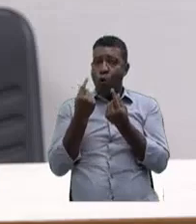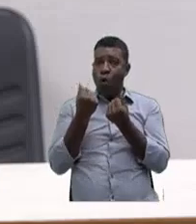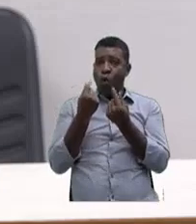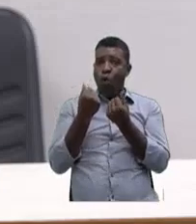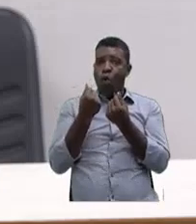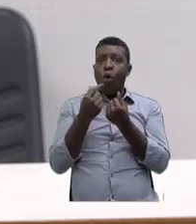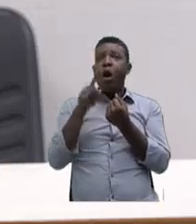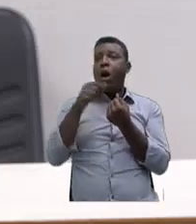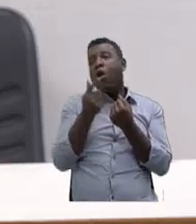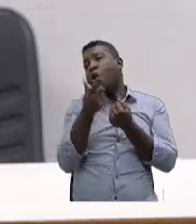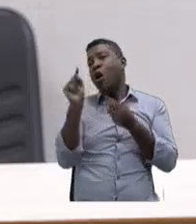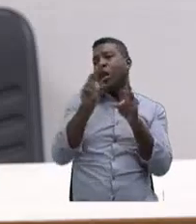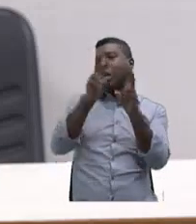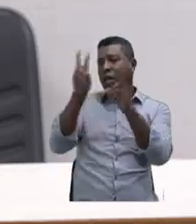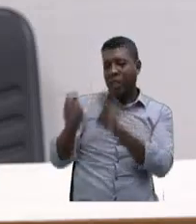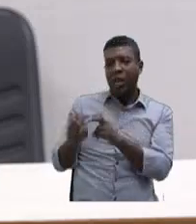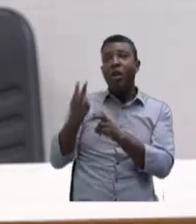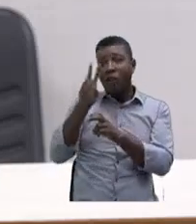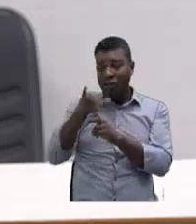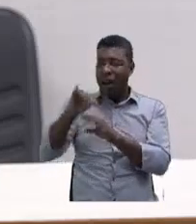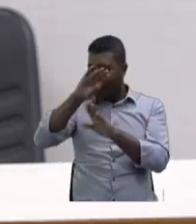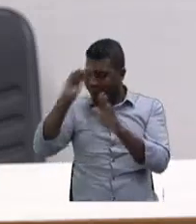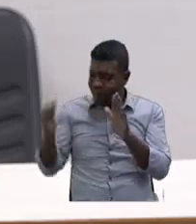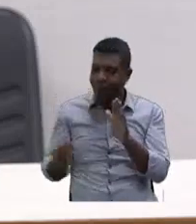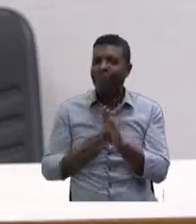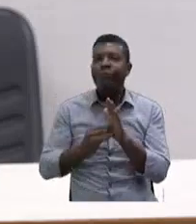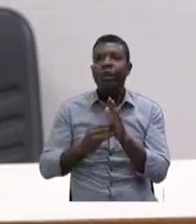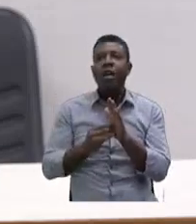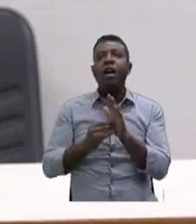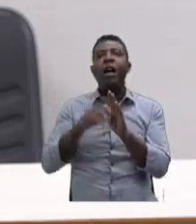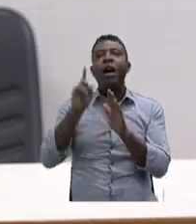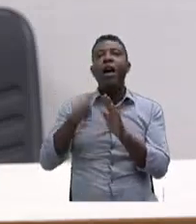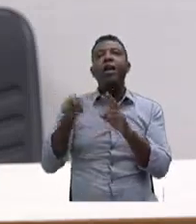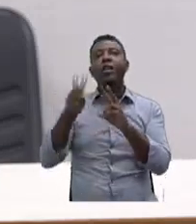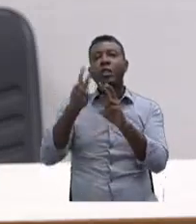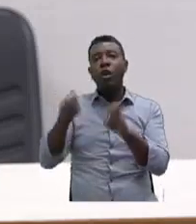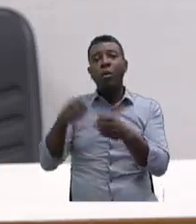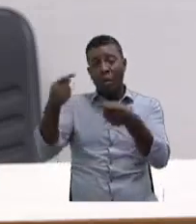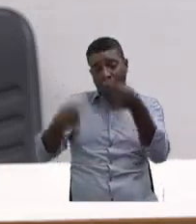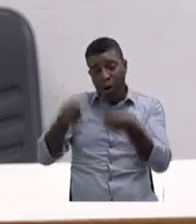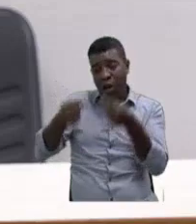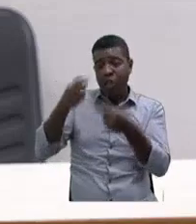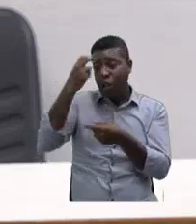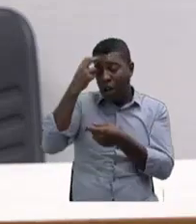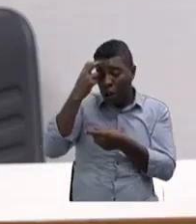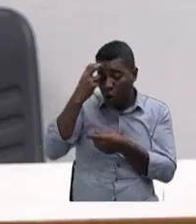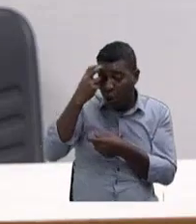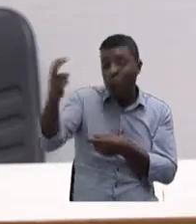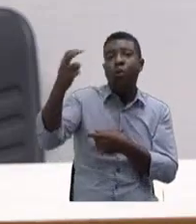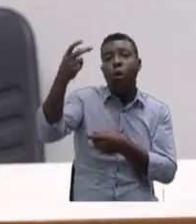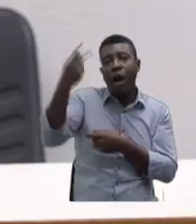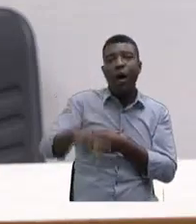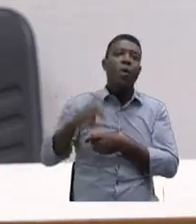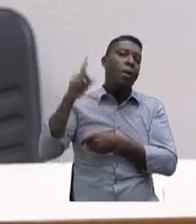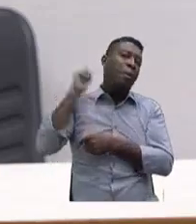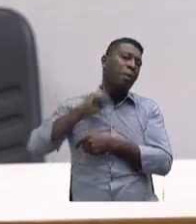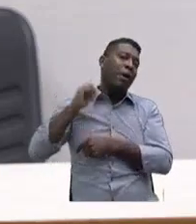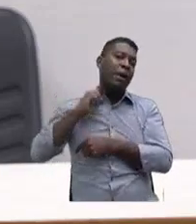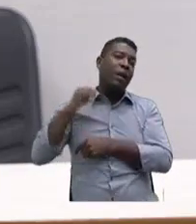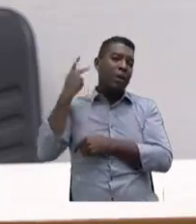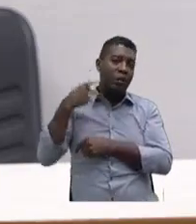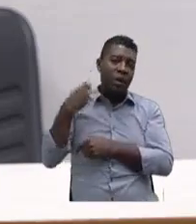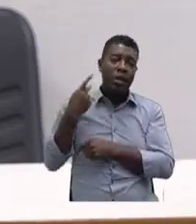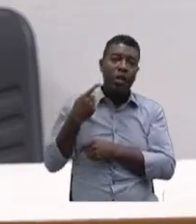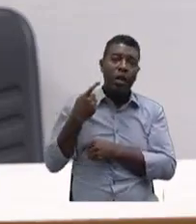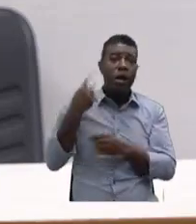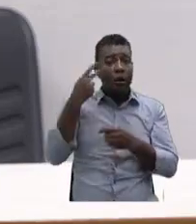ser definida exclusivamente pelo Conselho de Políticas Culturais do Estado de Minas Gerais. E a nós, da Secult,